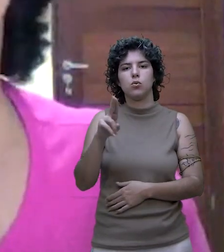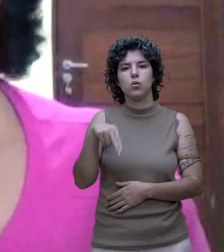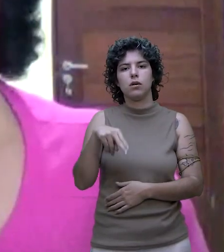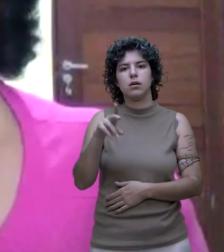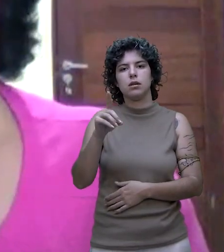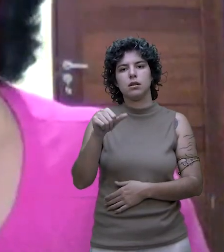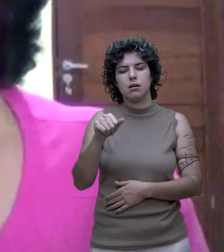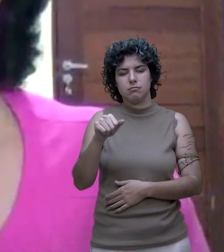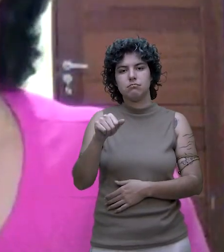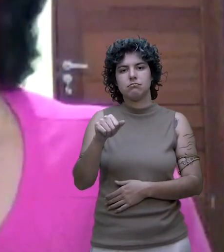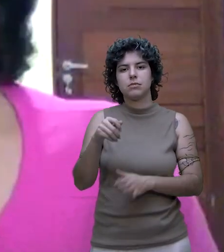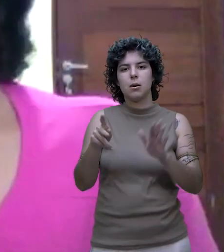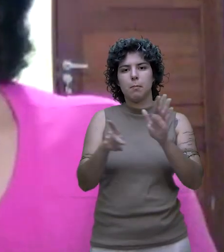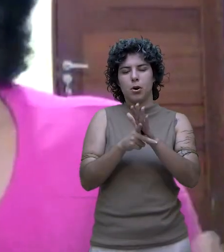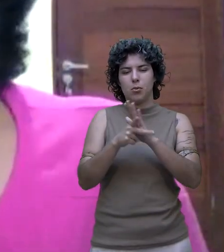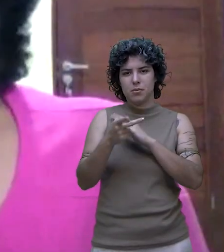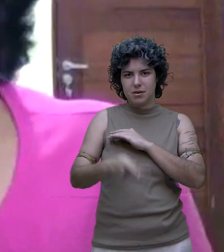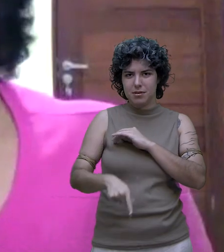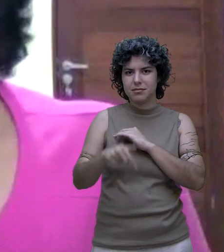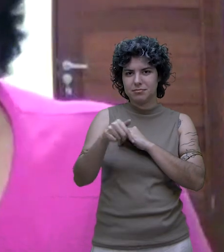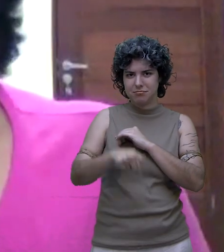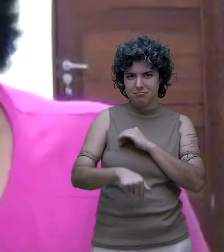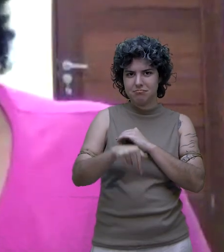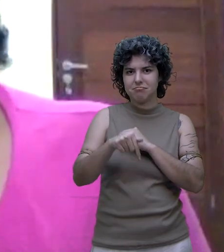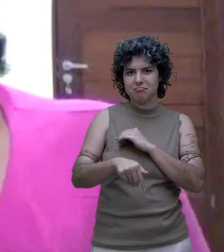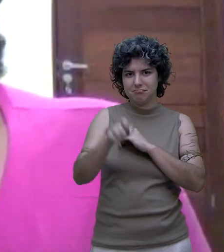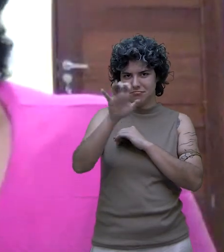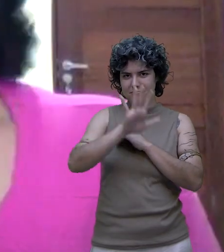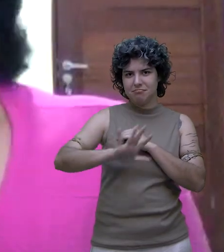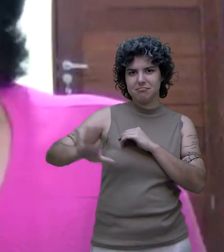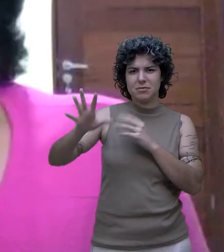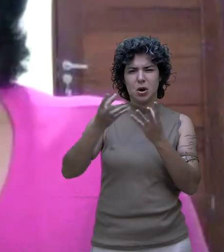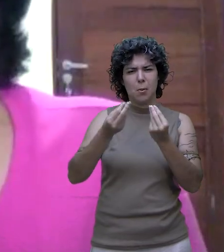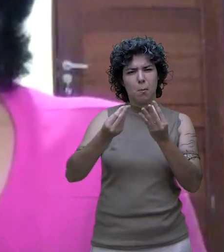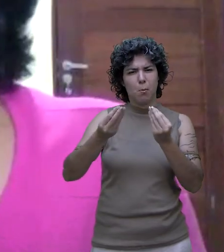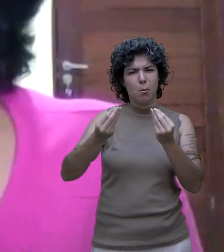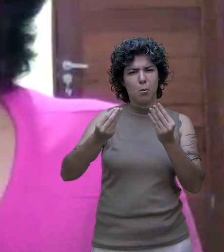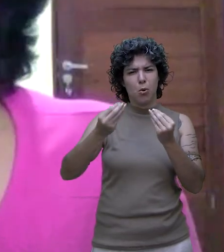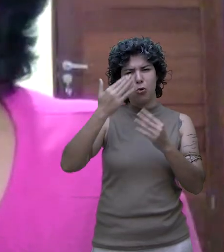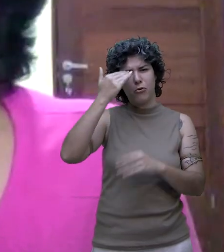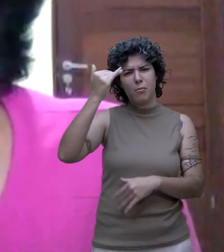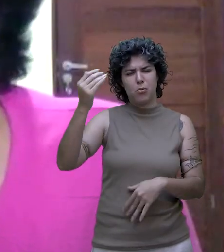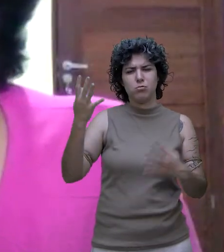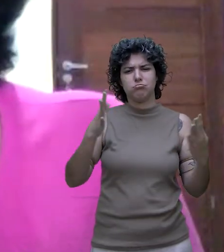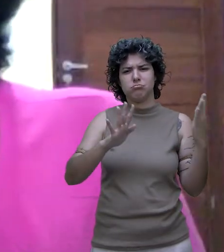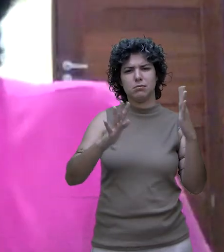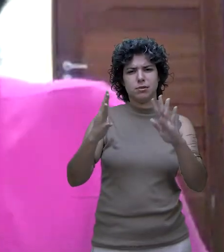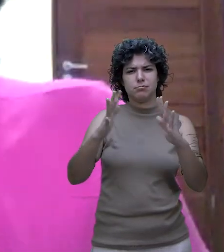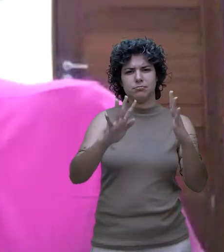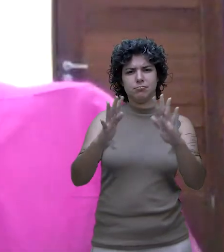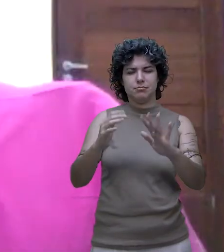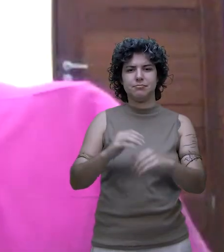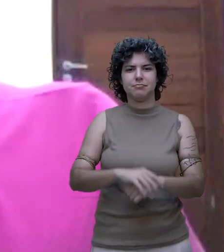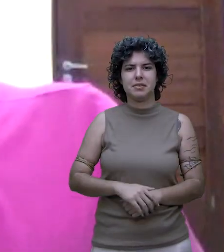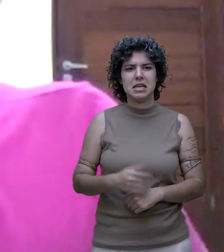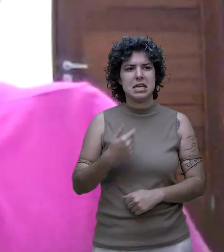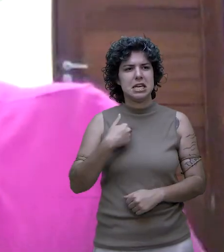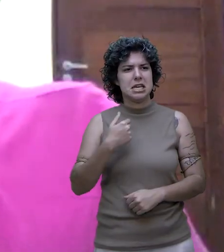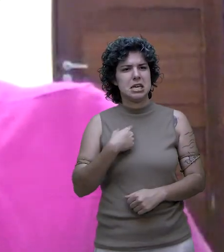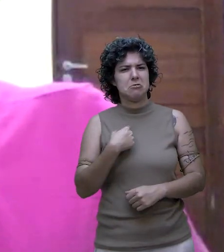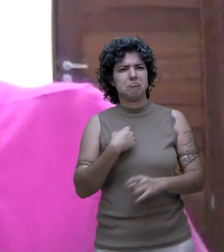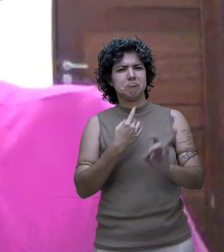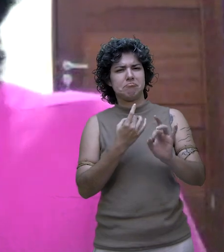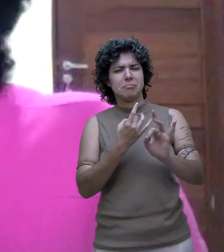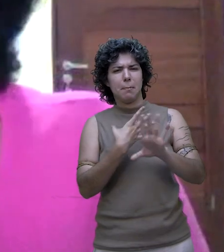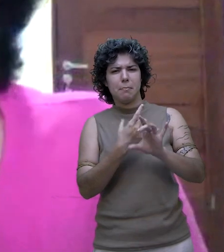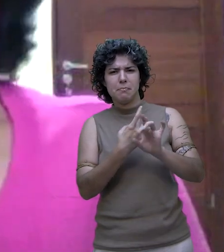de João Pessoa, na Paraíba, e tinha muita gente famosa lá. E ouvi o feedback deles depois